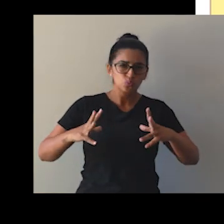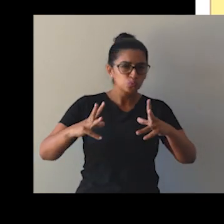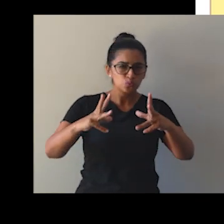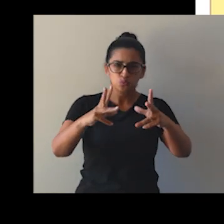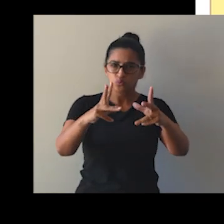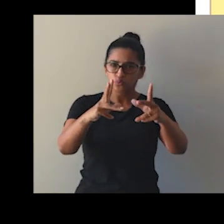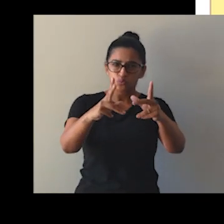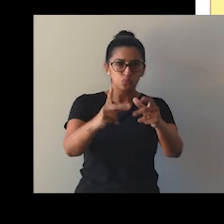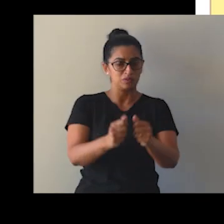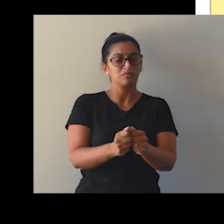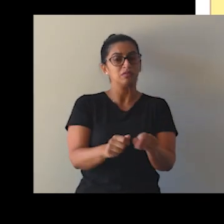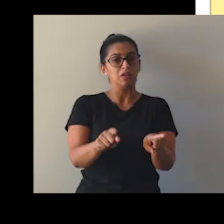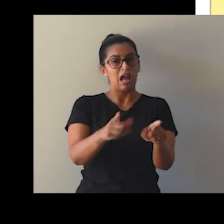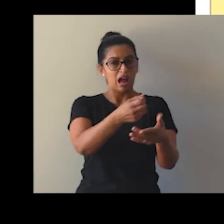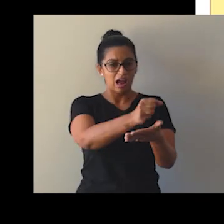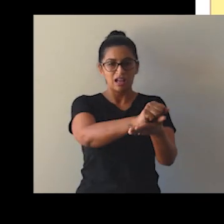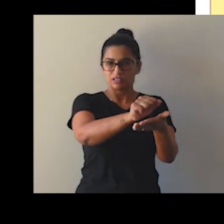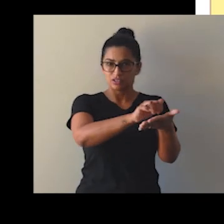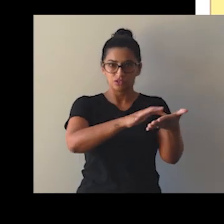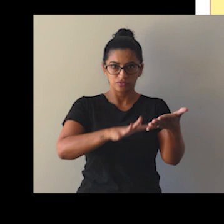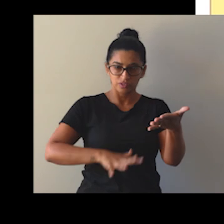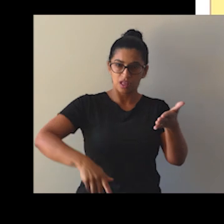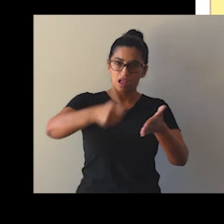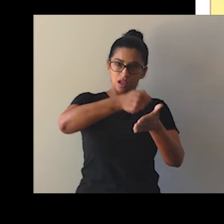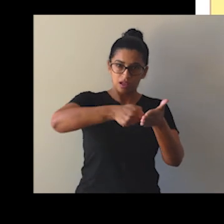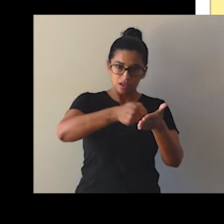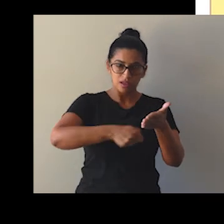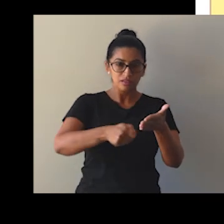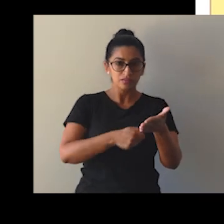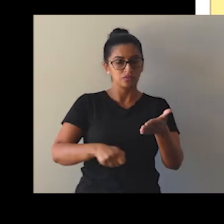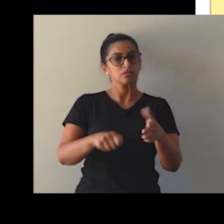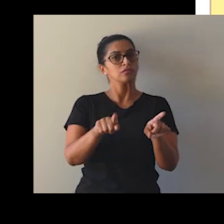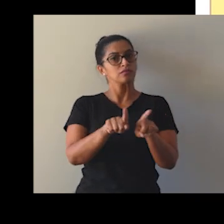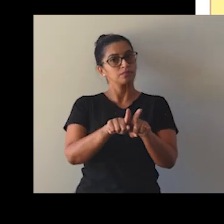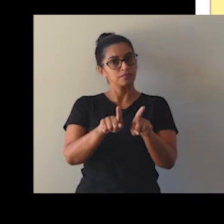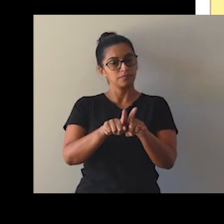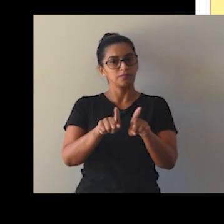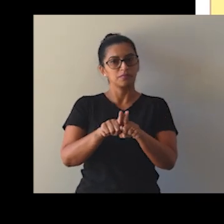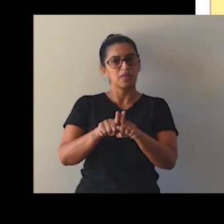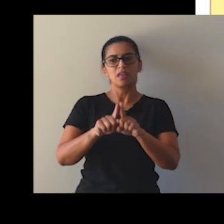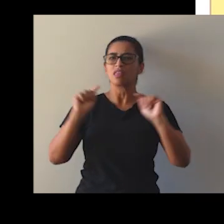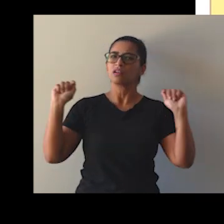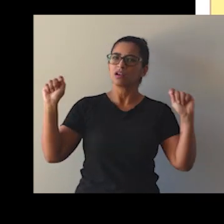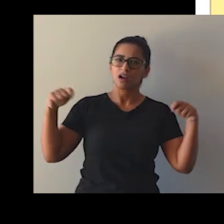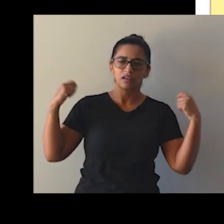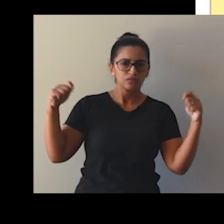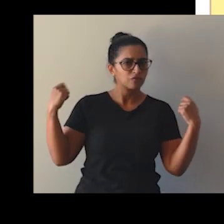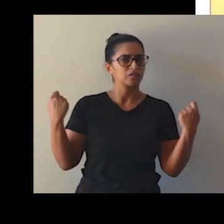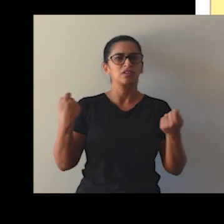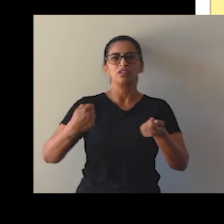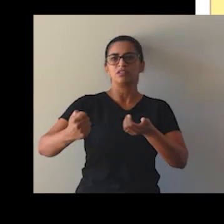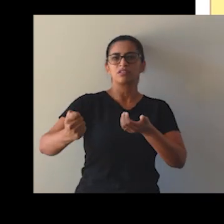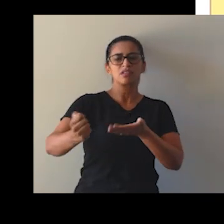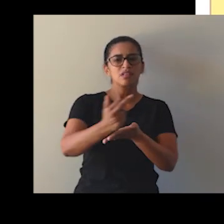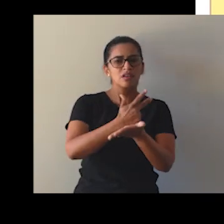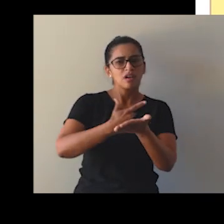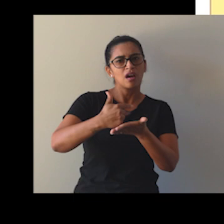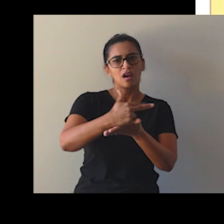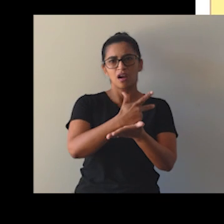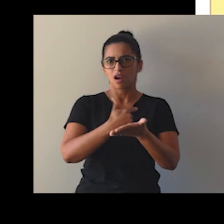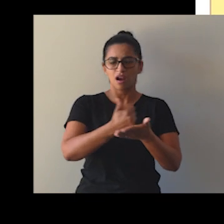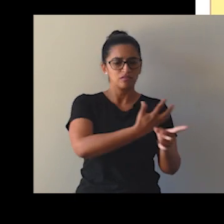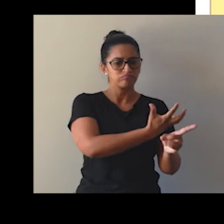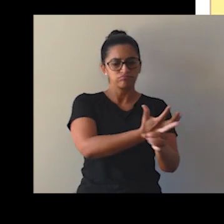de aula, tanto das atividades escritas, quanto das atividades de educação física, de artes,